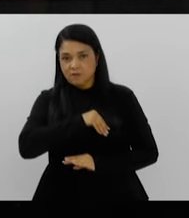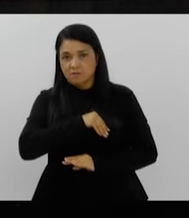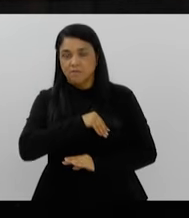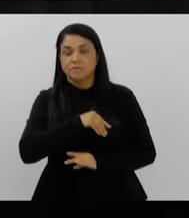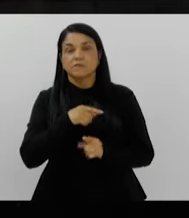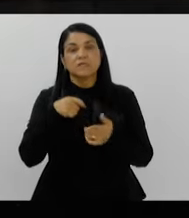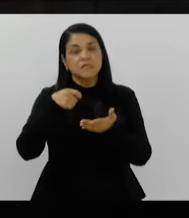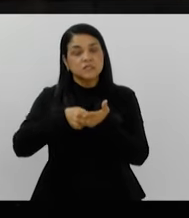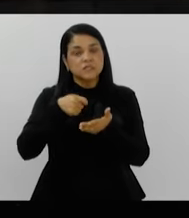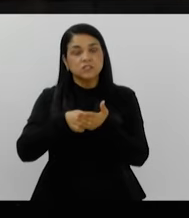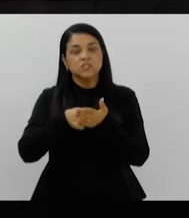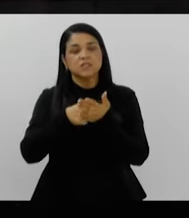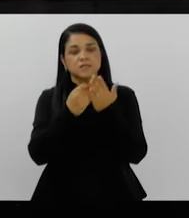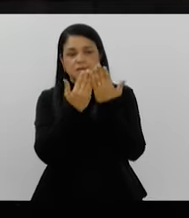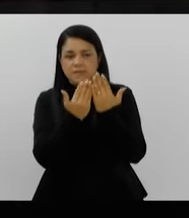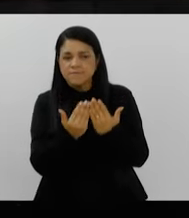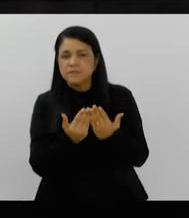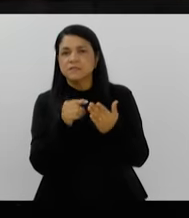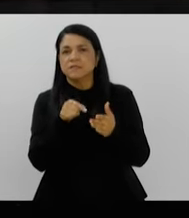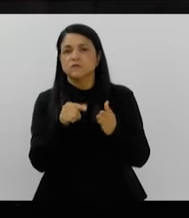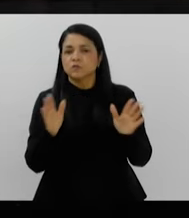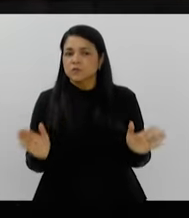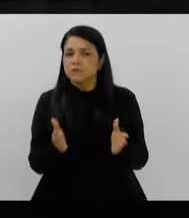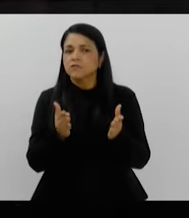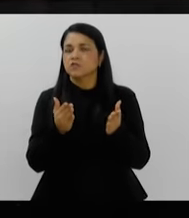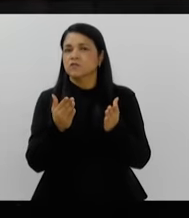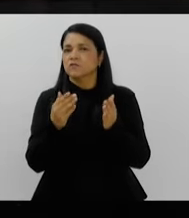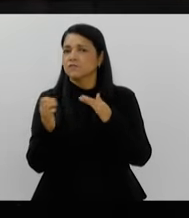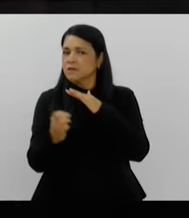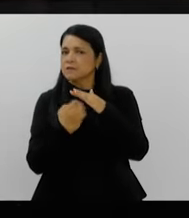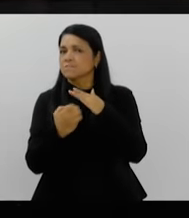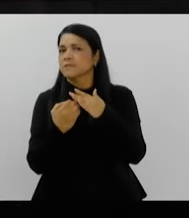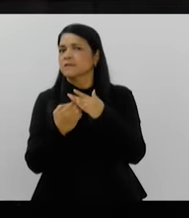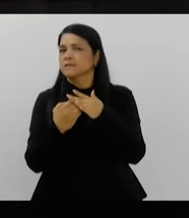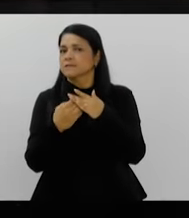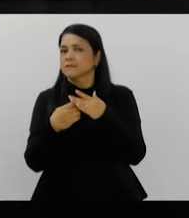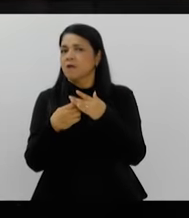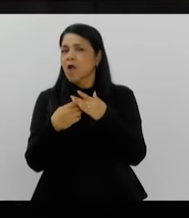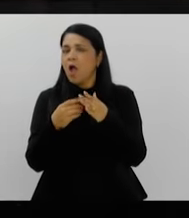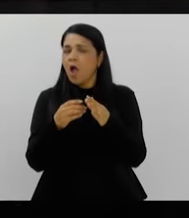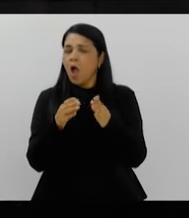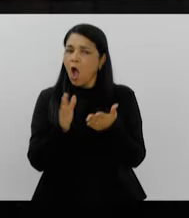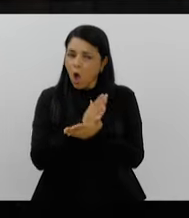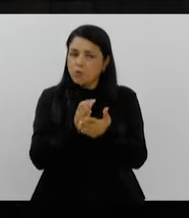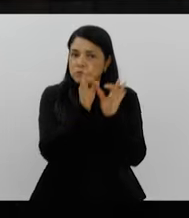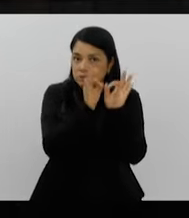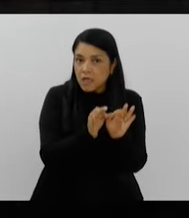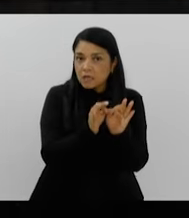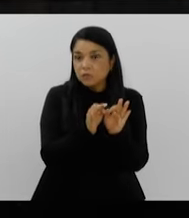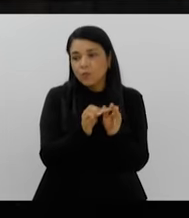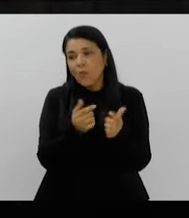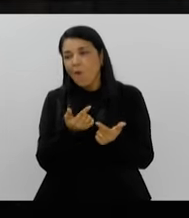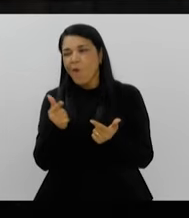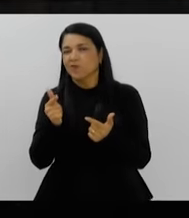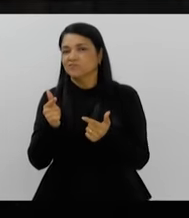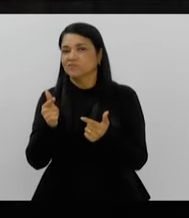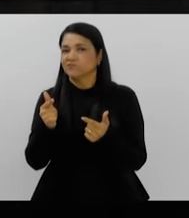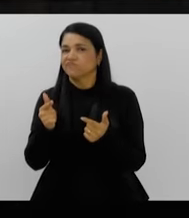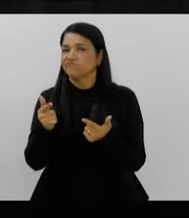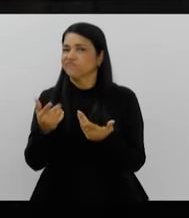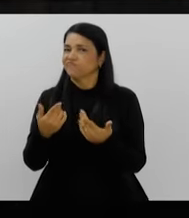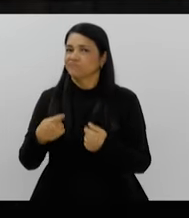vamos exigir a revisão desses incentivos, muitos, alguns podem até ser corretos, muitos completamente